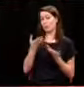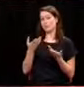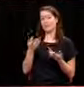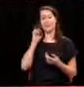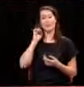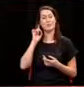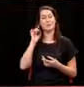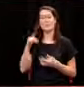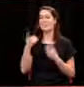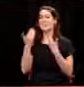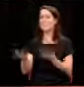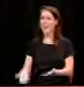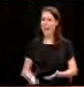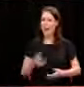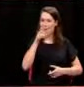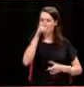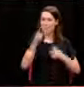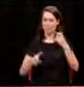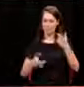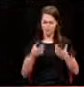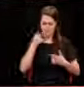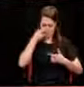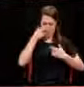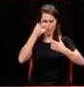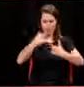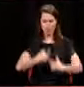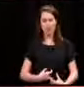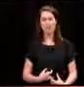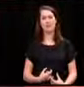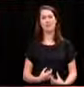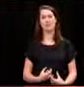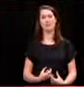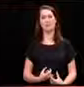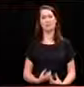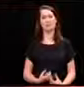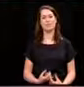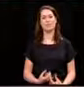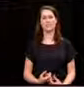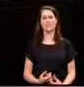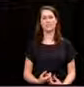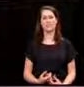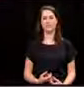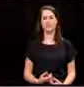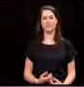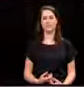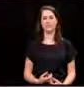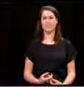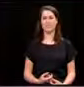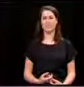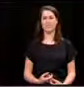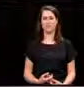importância ao ser humano, às pessoas, e é isso o que